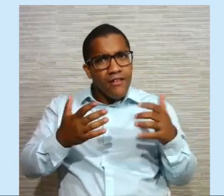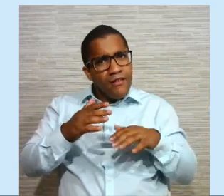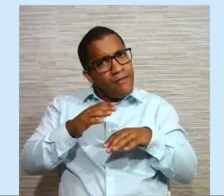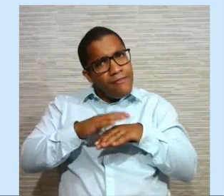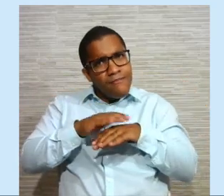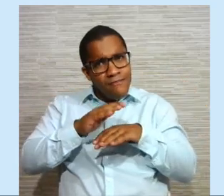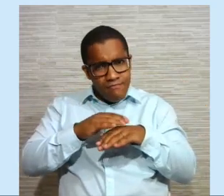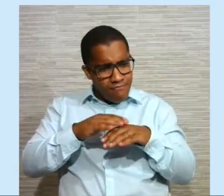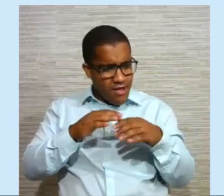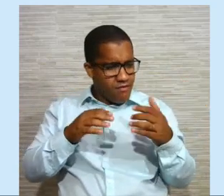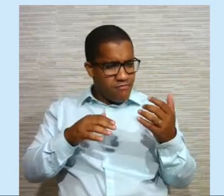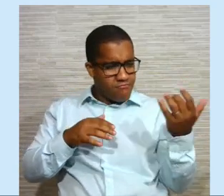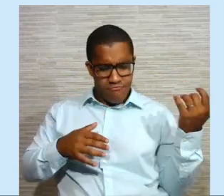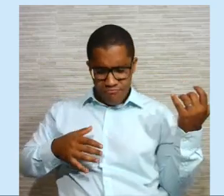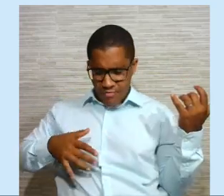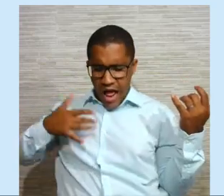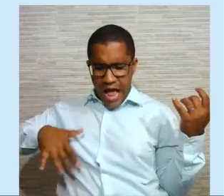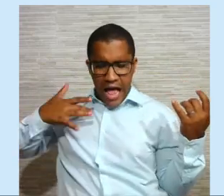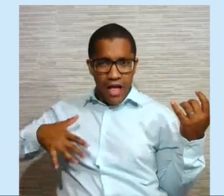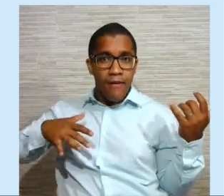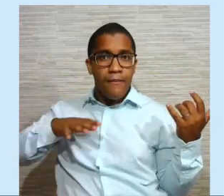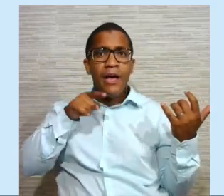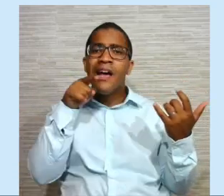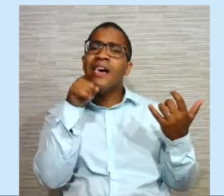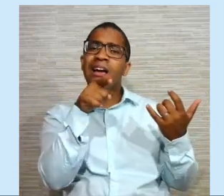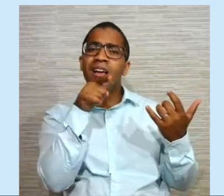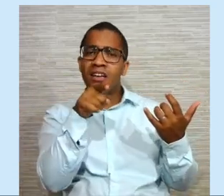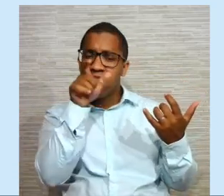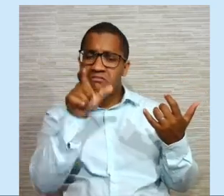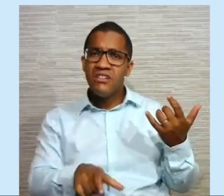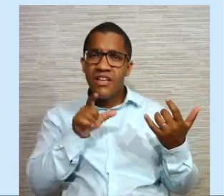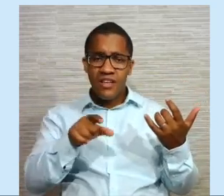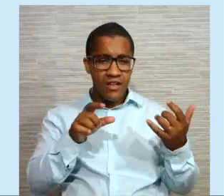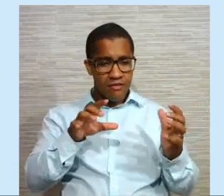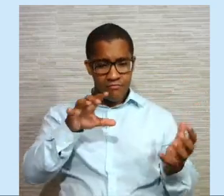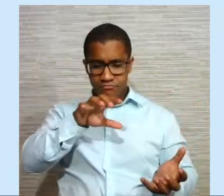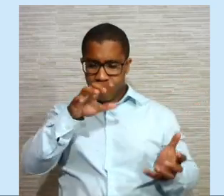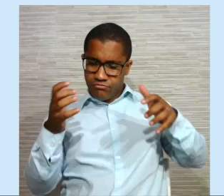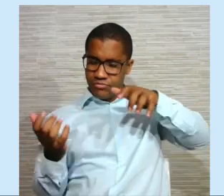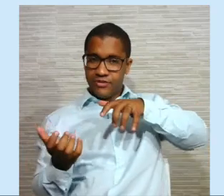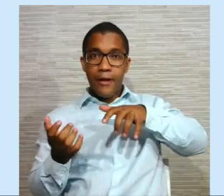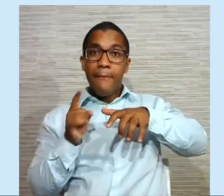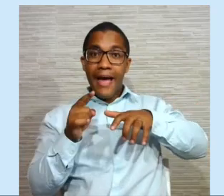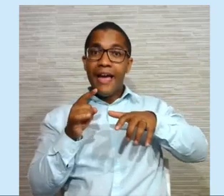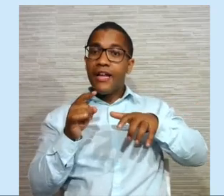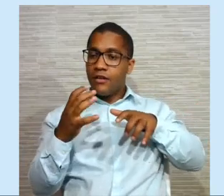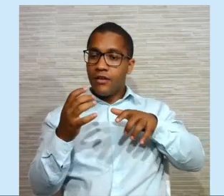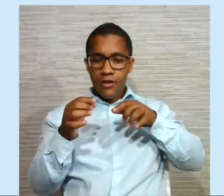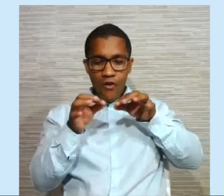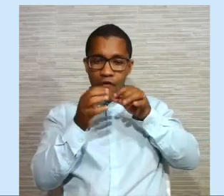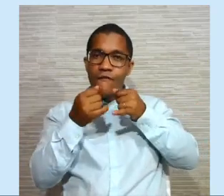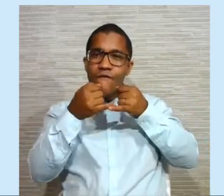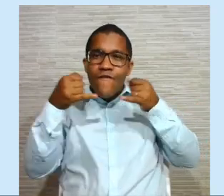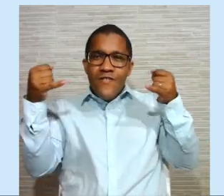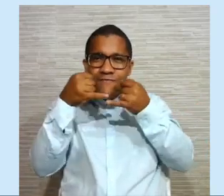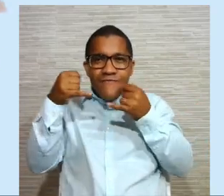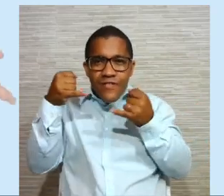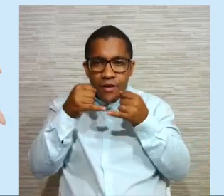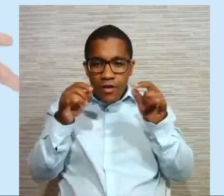lado direito. Mas ele não quem era canhoto normalmente invertia as cordas, ele não inverteu. Então ele teve uma